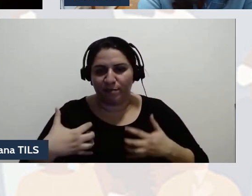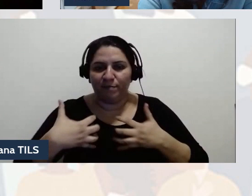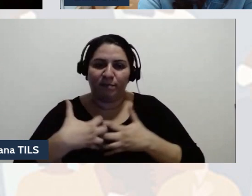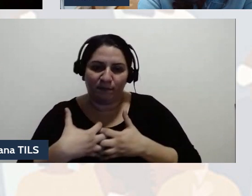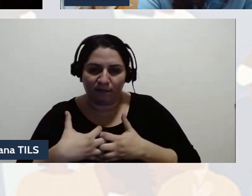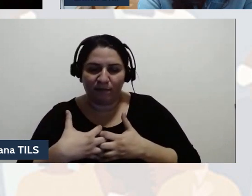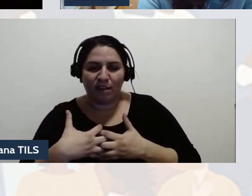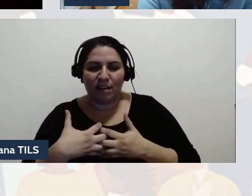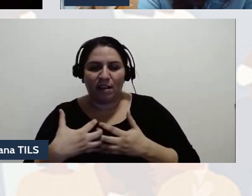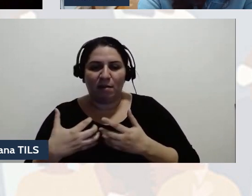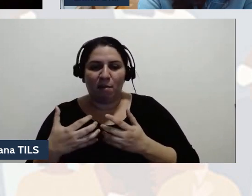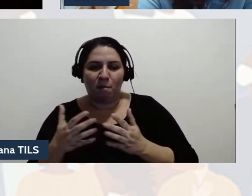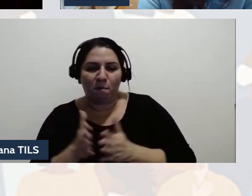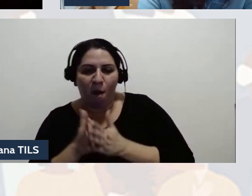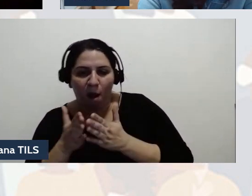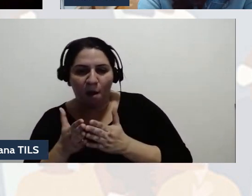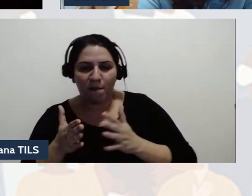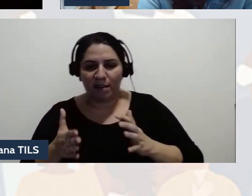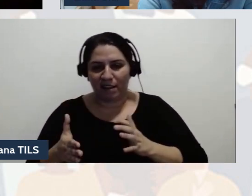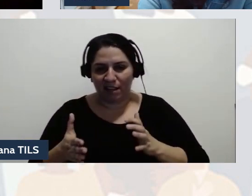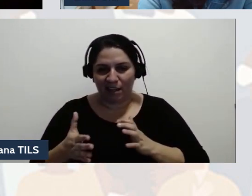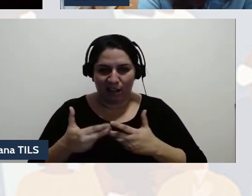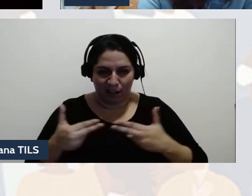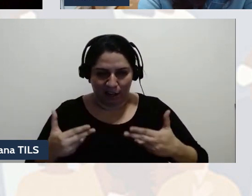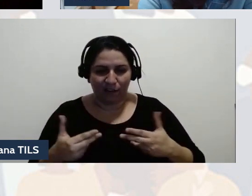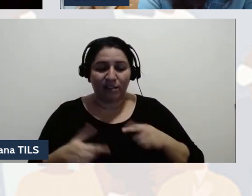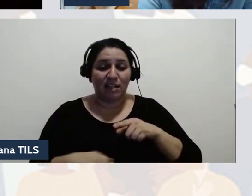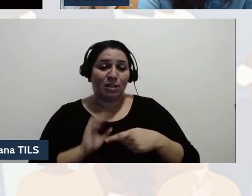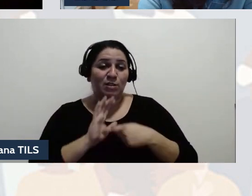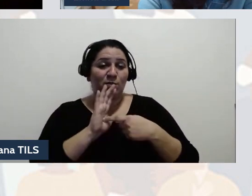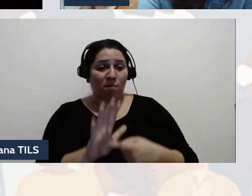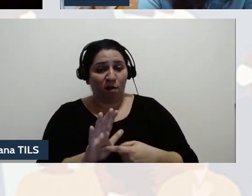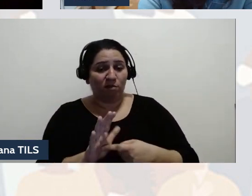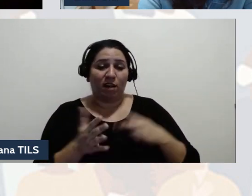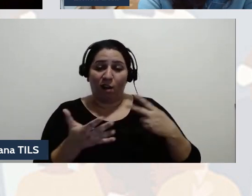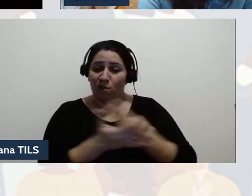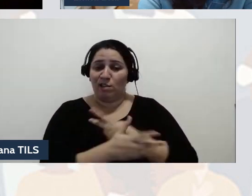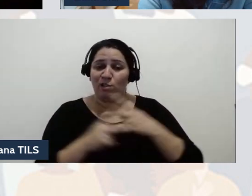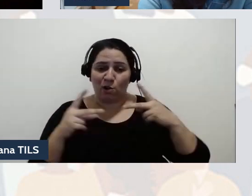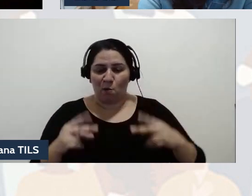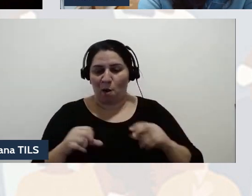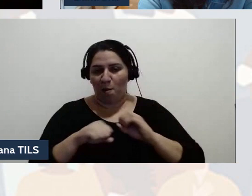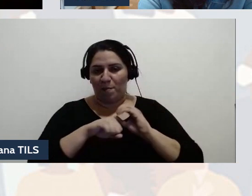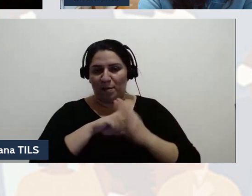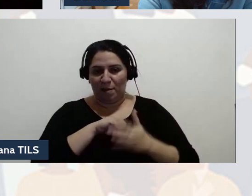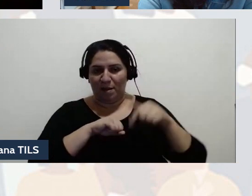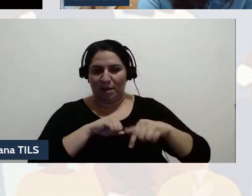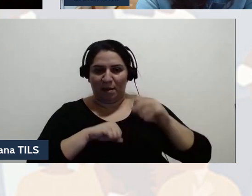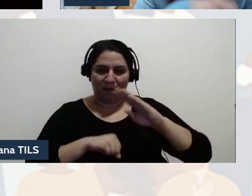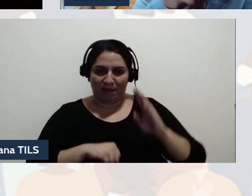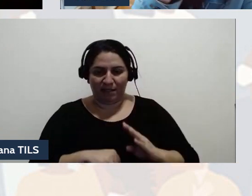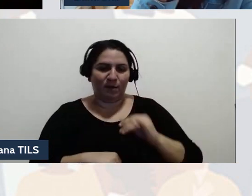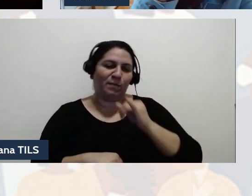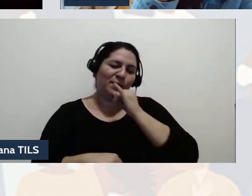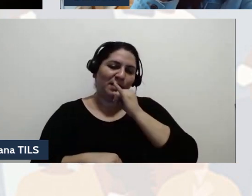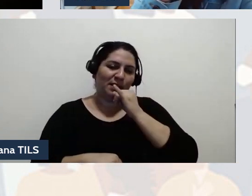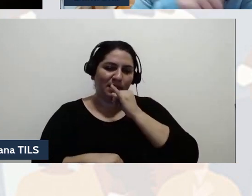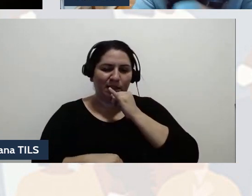E que muito demonstram o que ocorreu também no período da pandemia no Brasil. Questões como, por